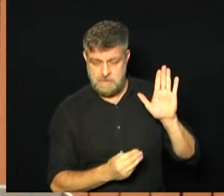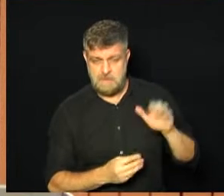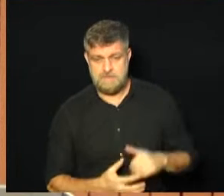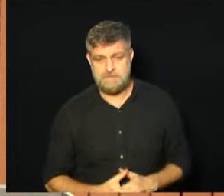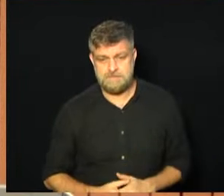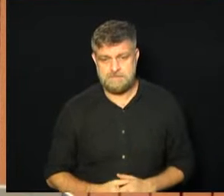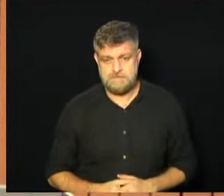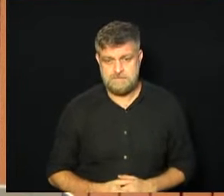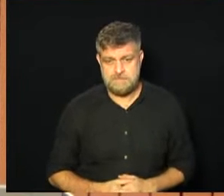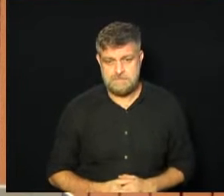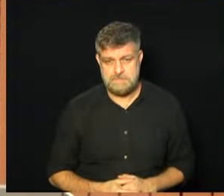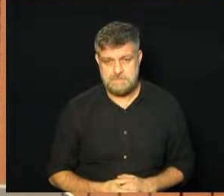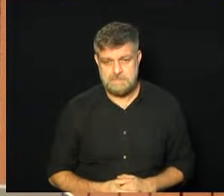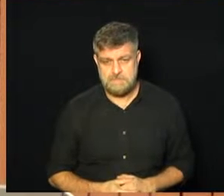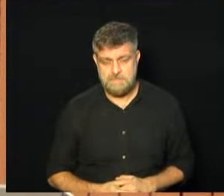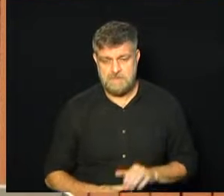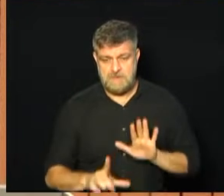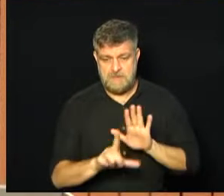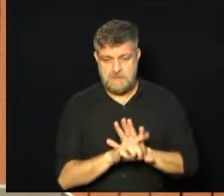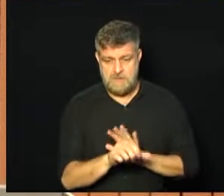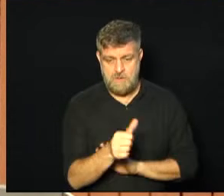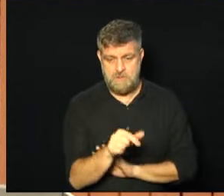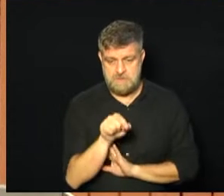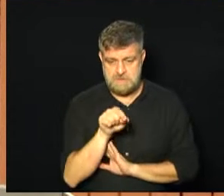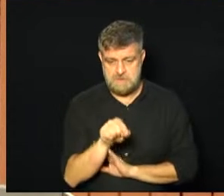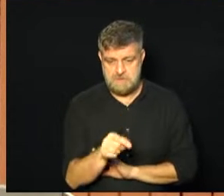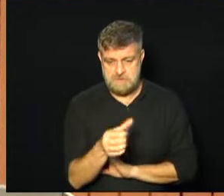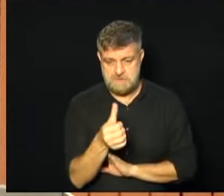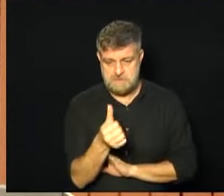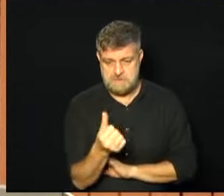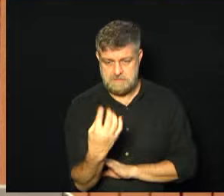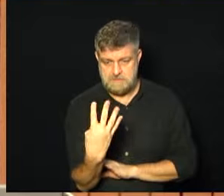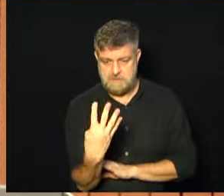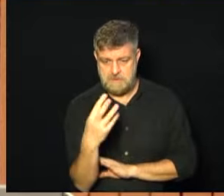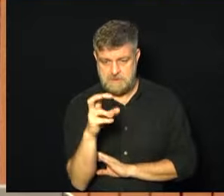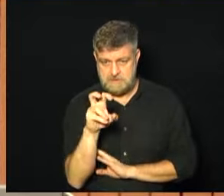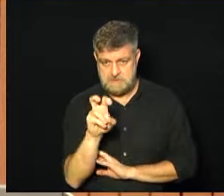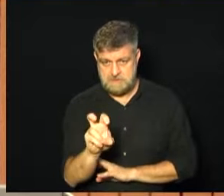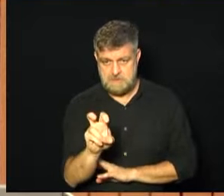curriculares, e da Lei 11.645,